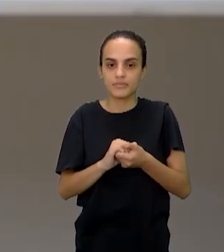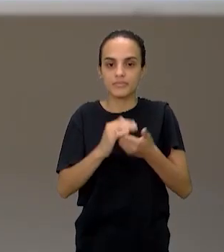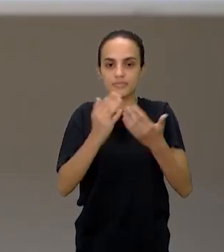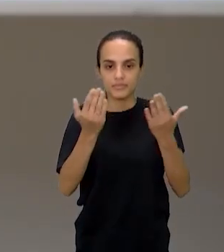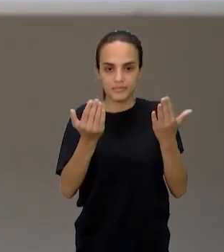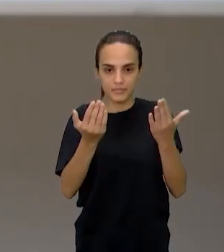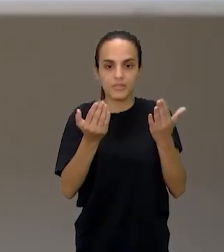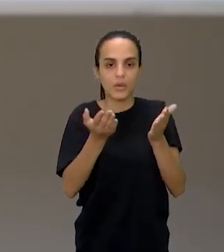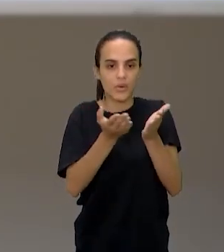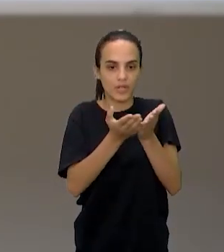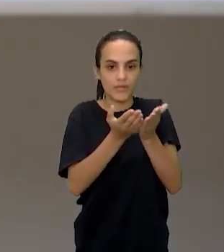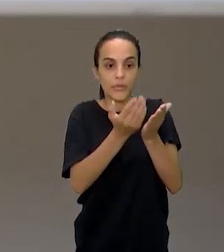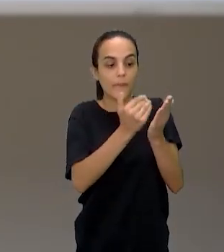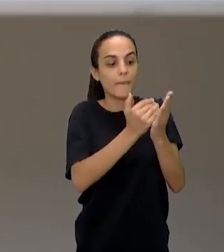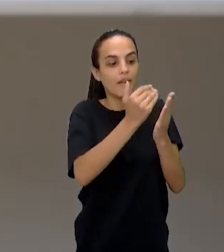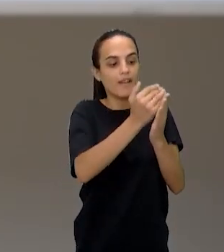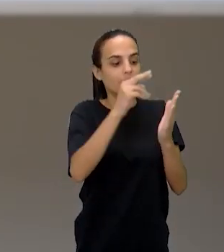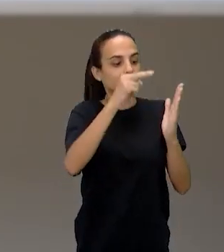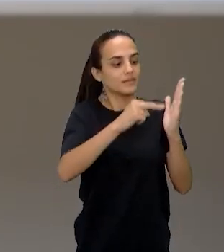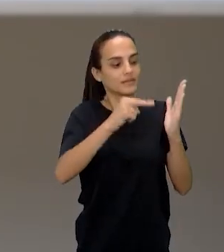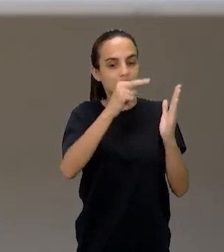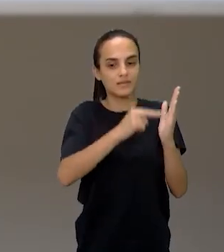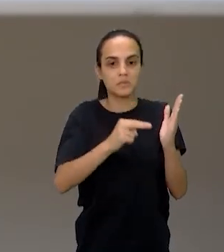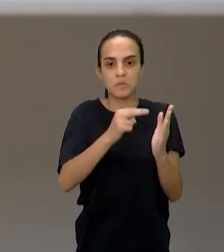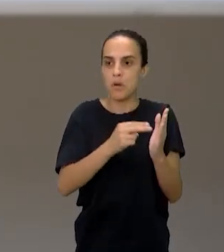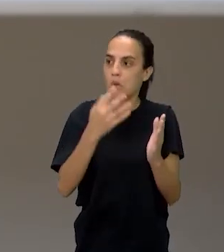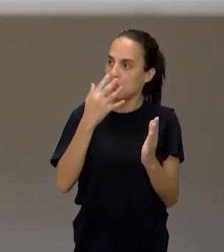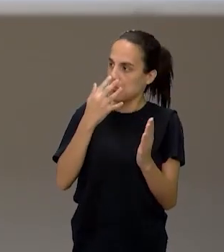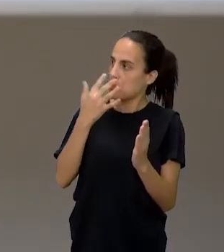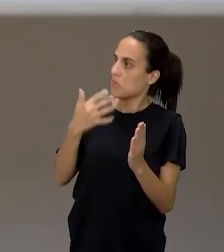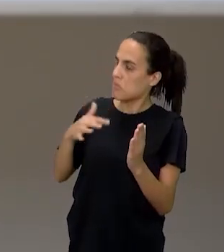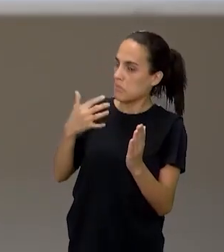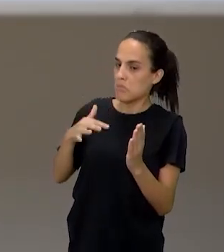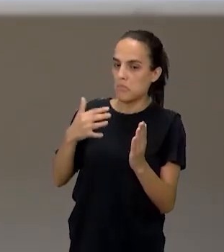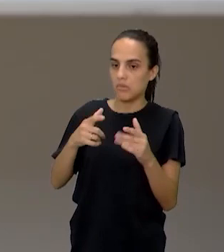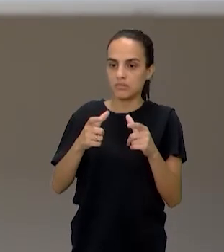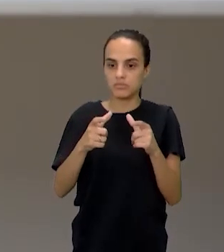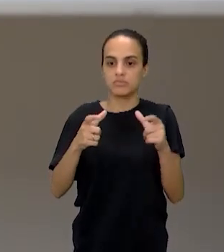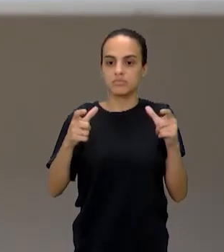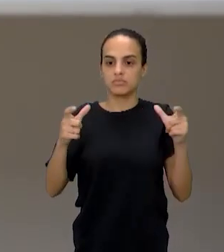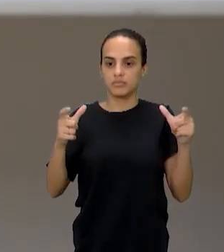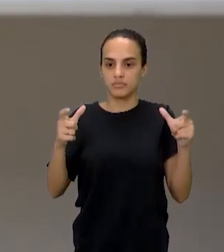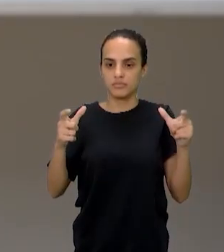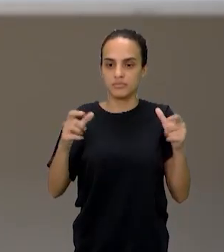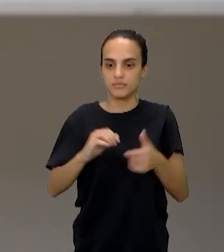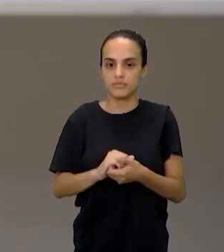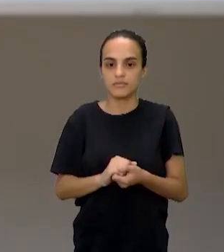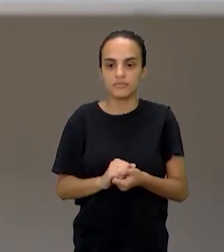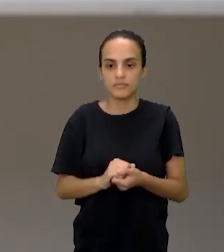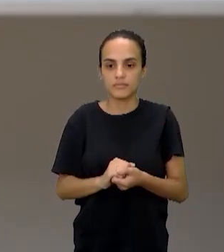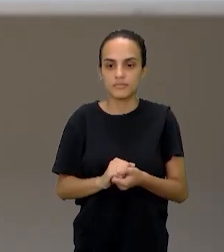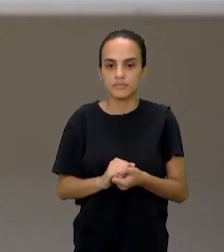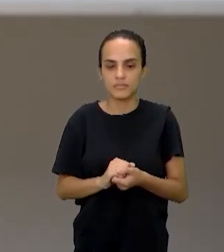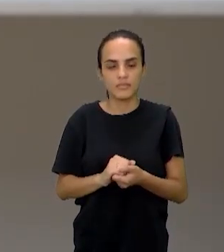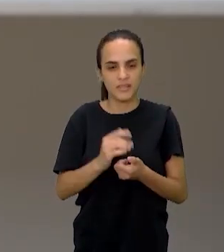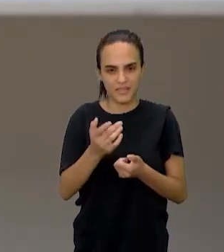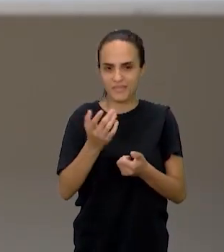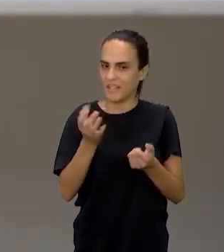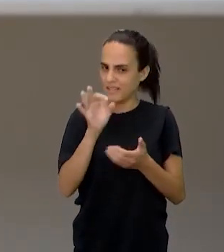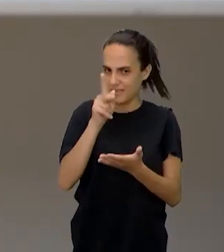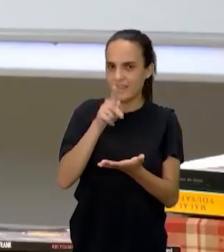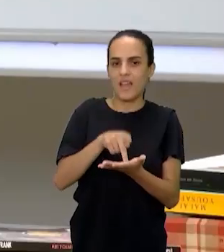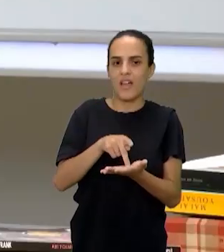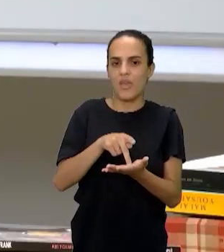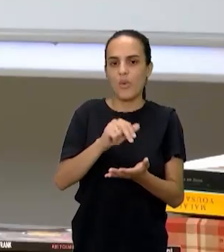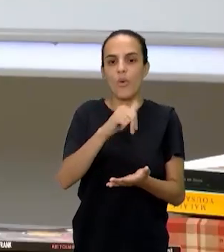lido pelos brasileiros. Olha o tamanho do livro. Será que isso realmente é fato